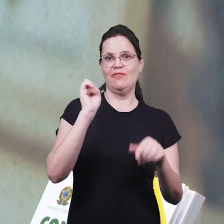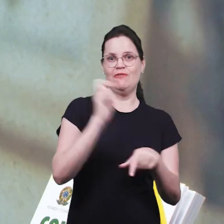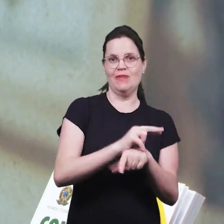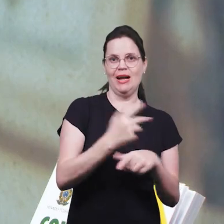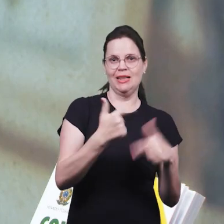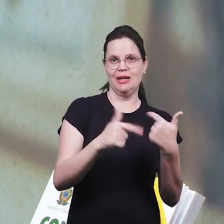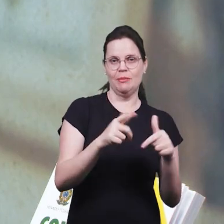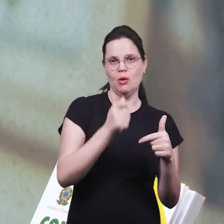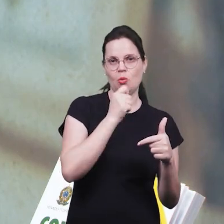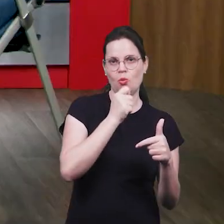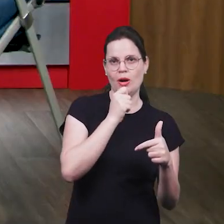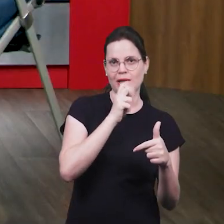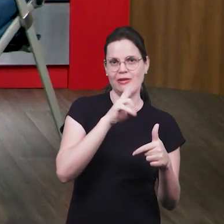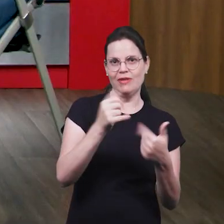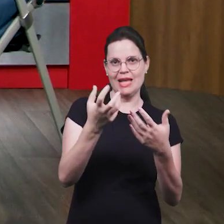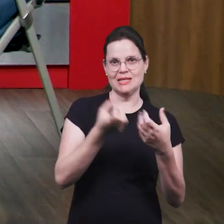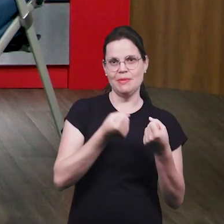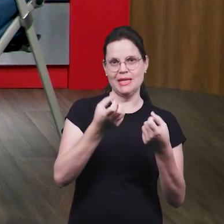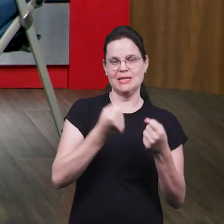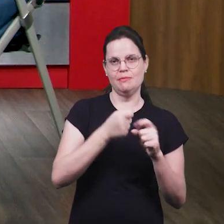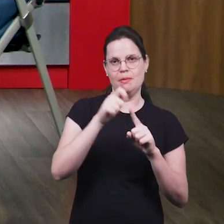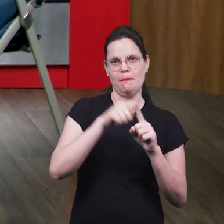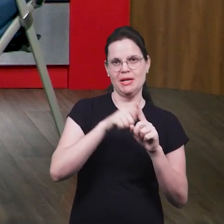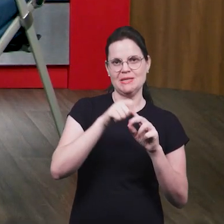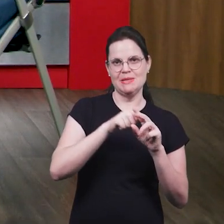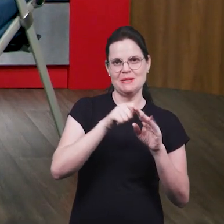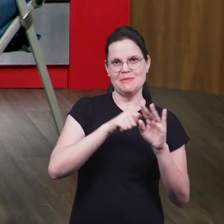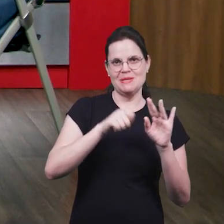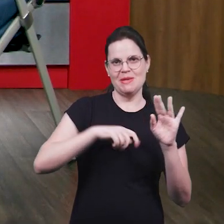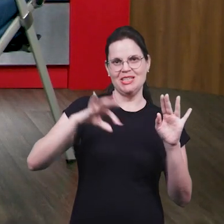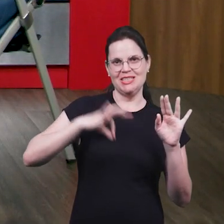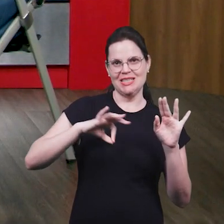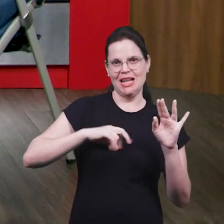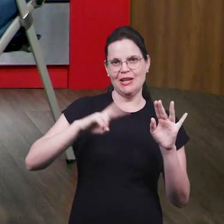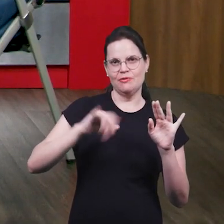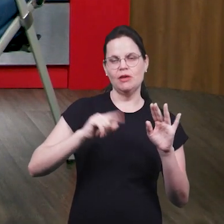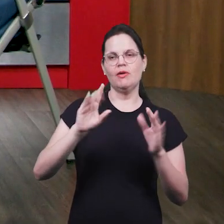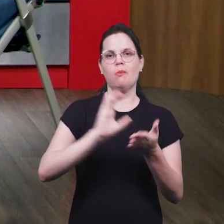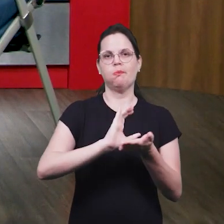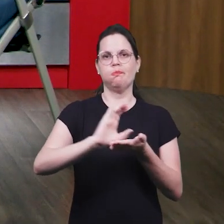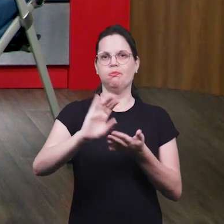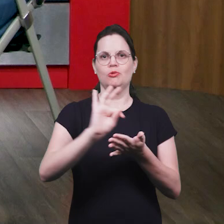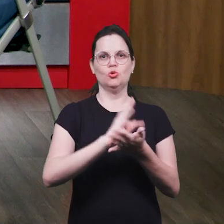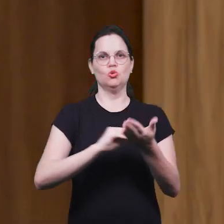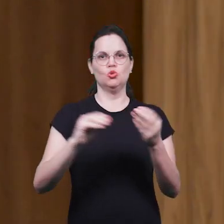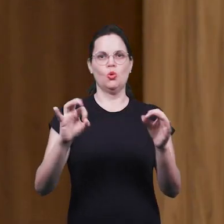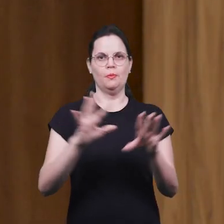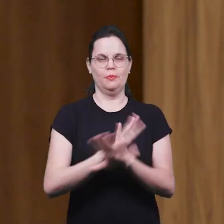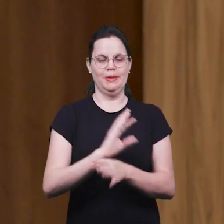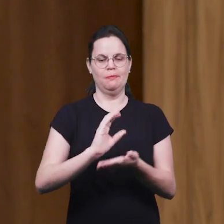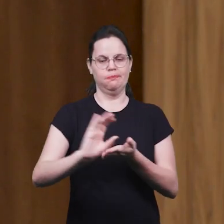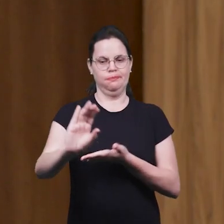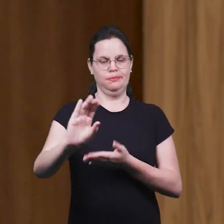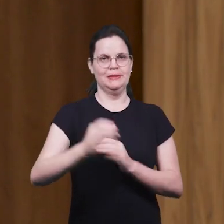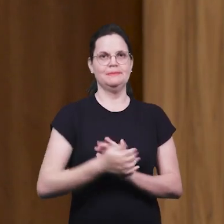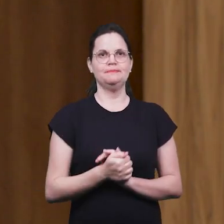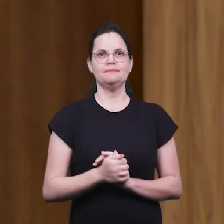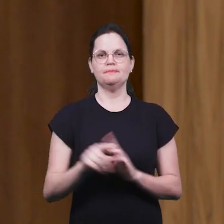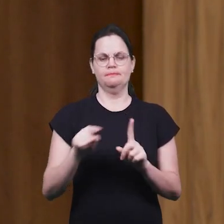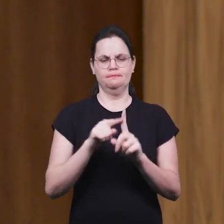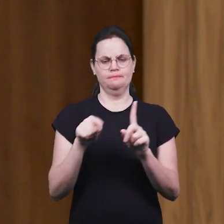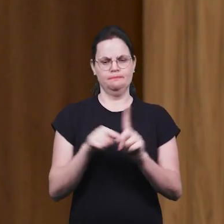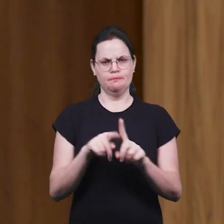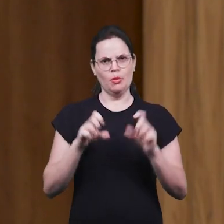estivesse ainda trabalhando regularmente. Ah, perfeito. E a trabalhadora gestante, ela pode trabalhar em